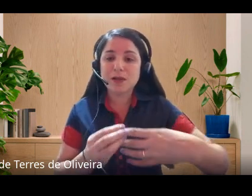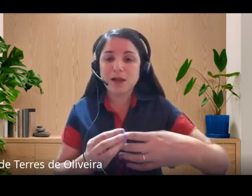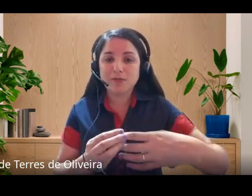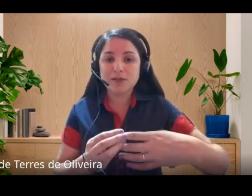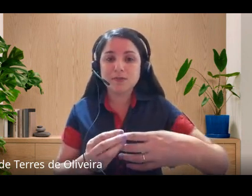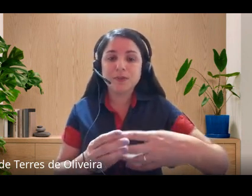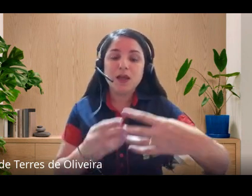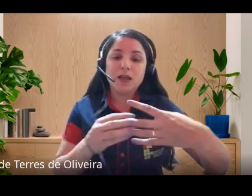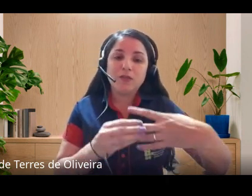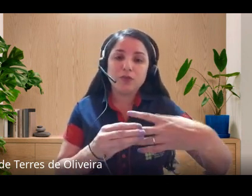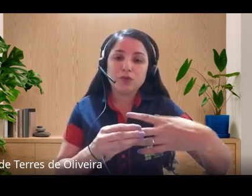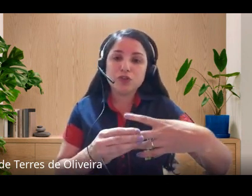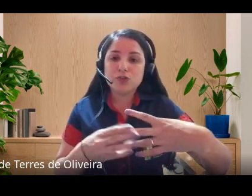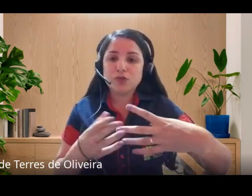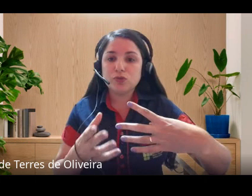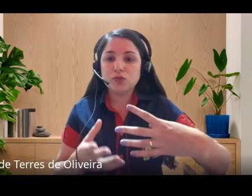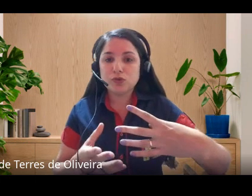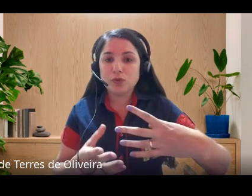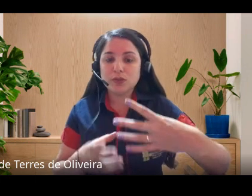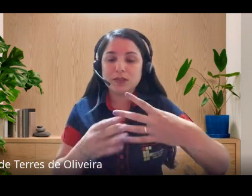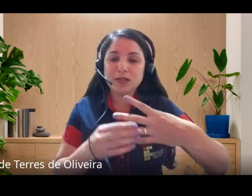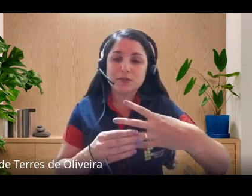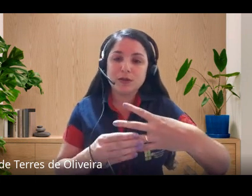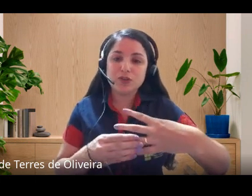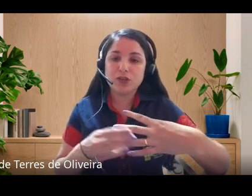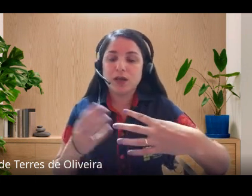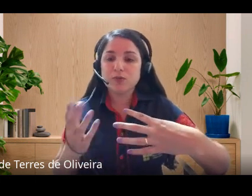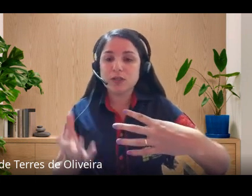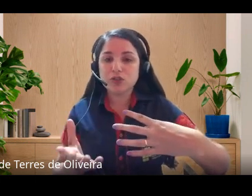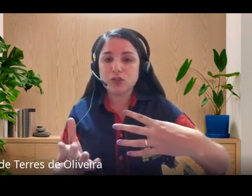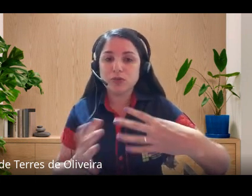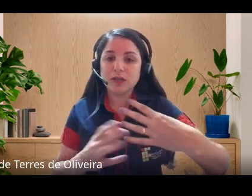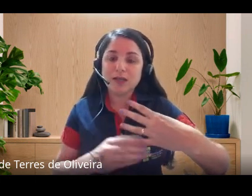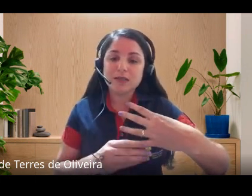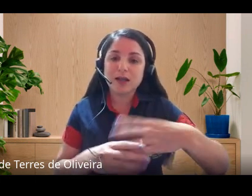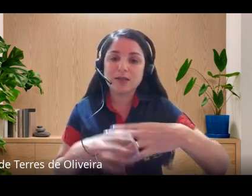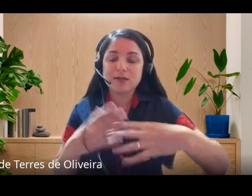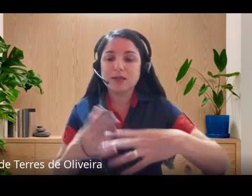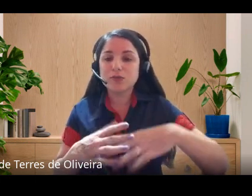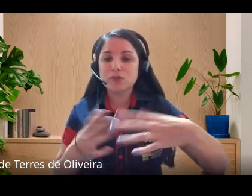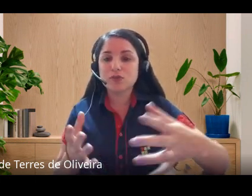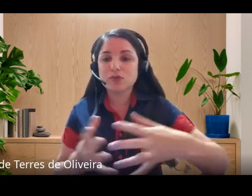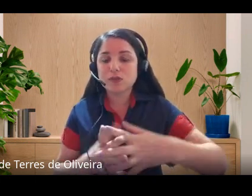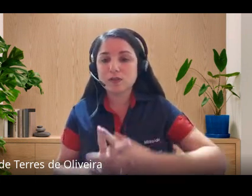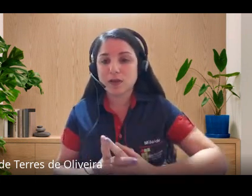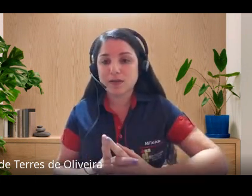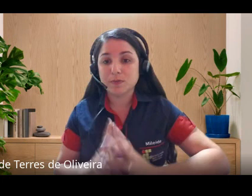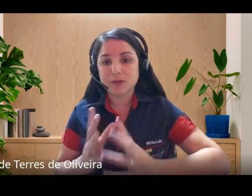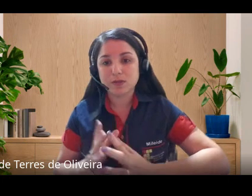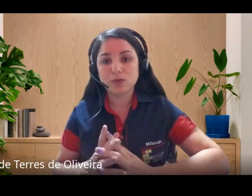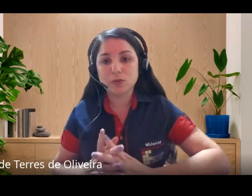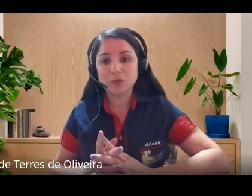das palavras. Na fonologia, é o estudo dos sons. Na semântica, é o sentido. E a sintaxe seriam as construções das